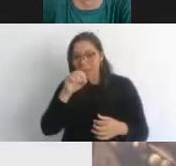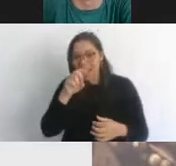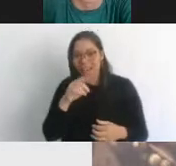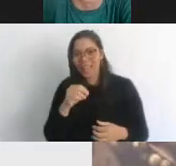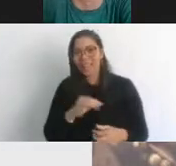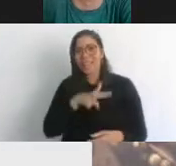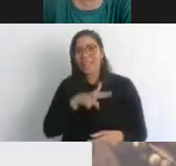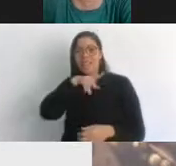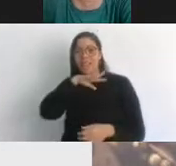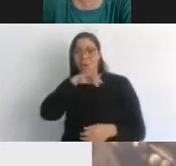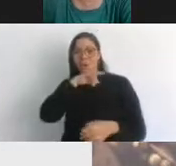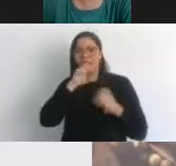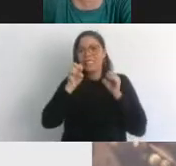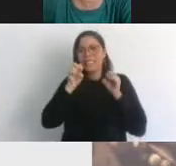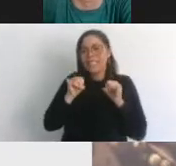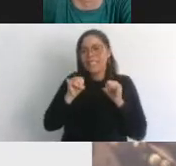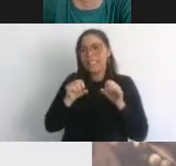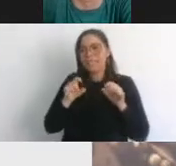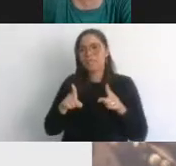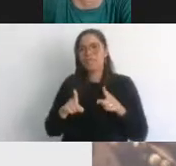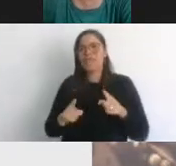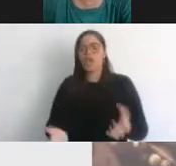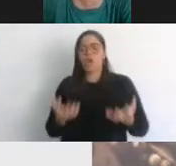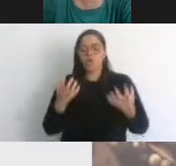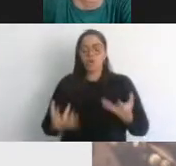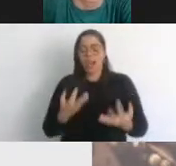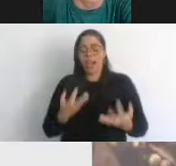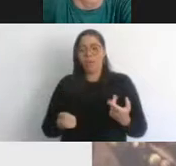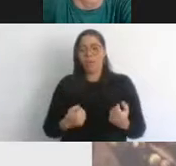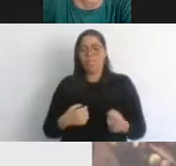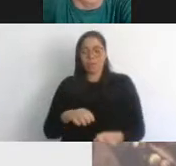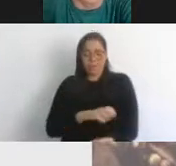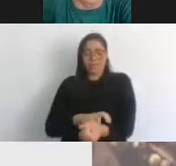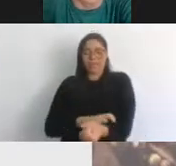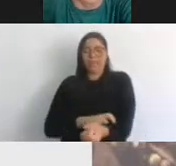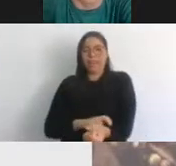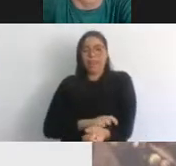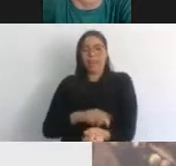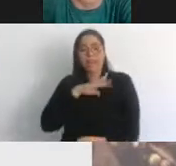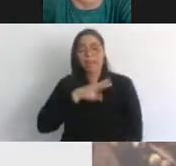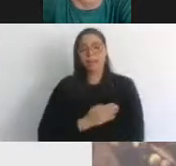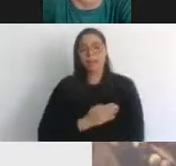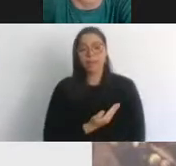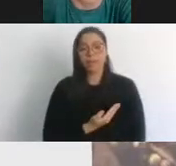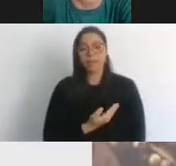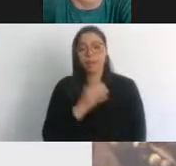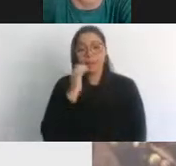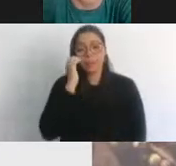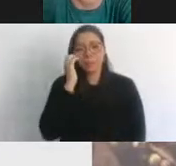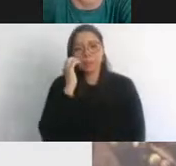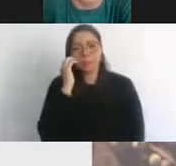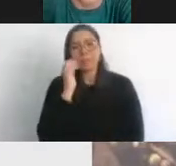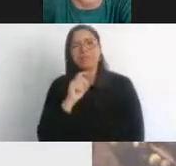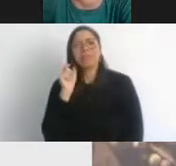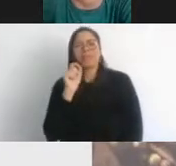tudo mais e se você estiver no calor aquilo queima killuard lá uma coisa assim ai ai tá e qual que é a